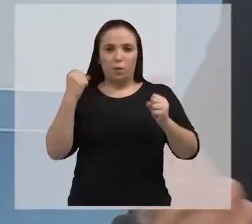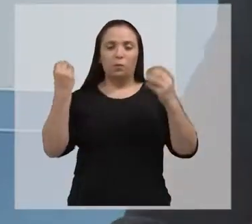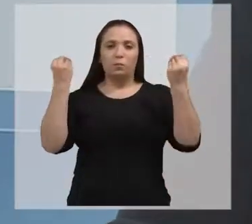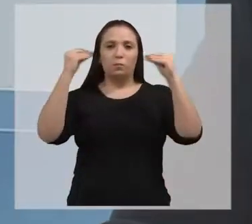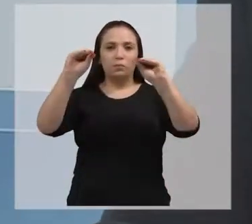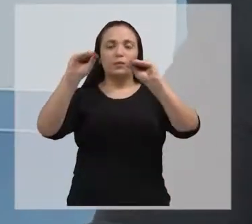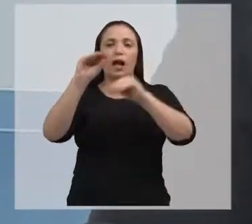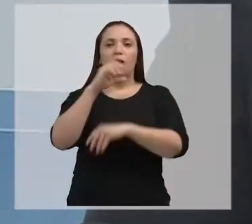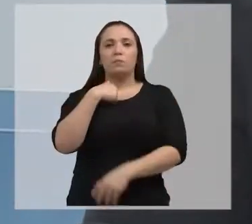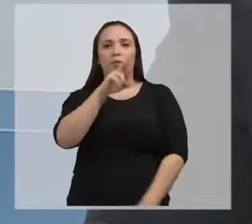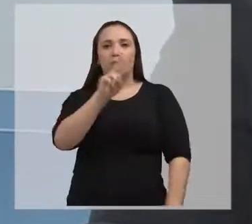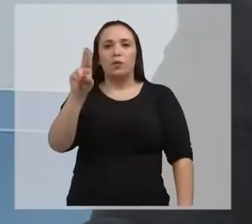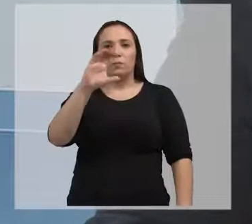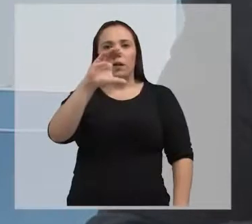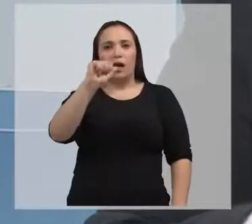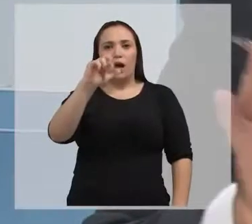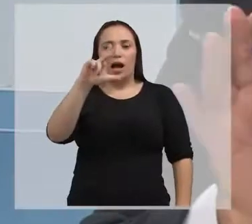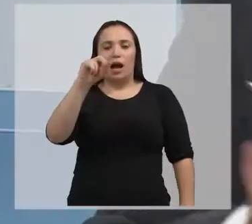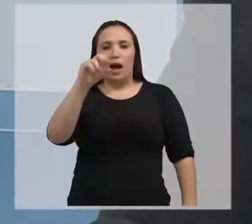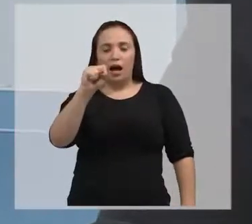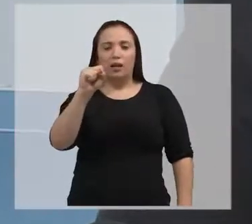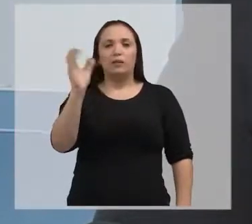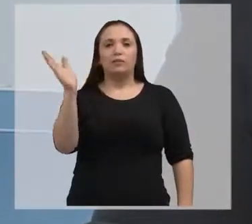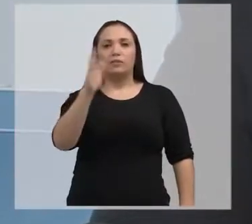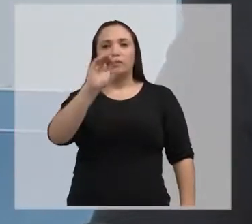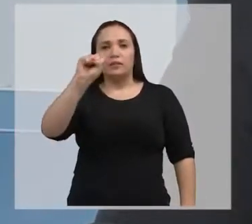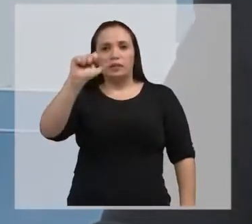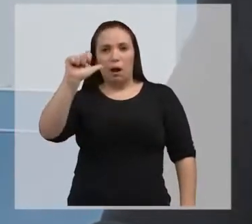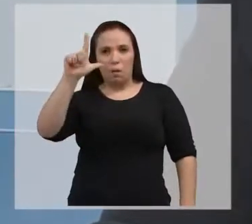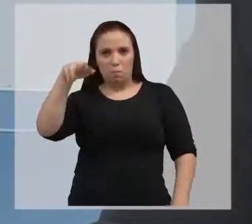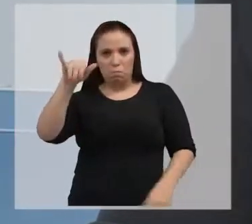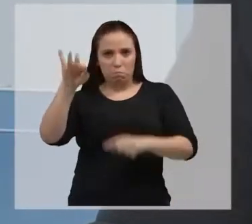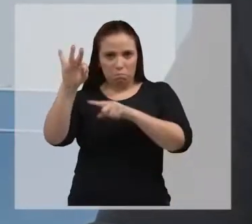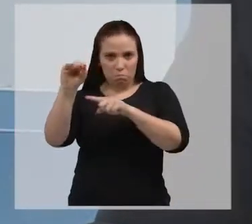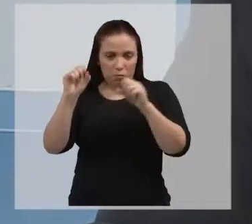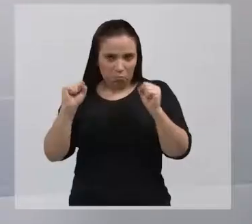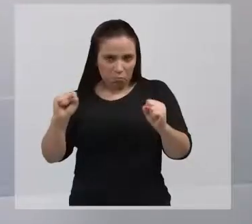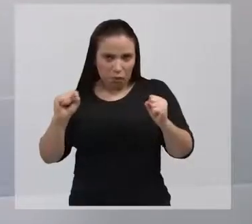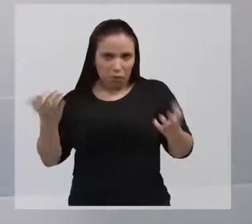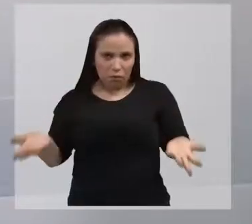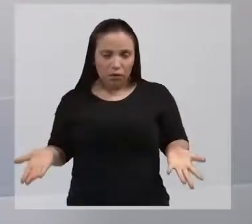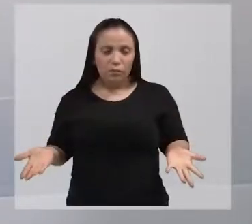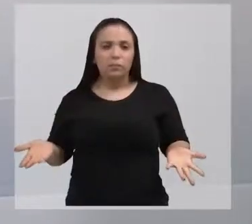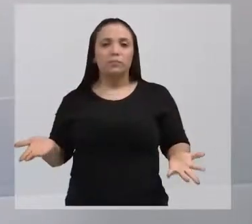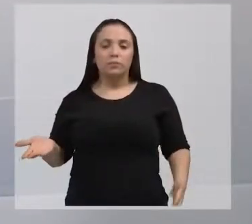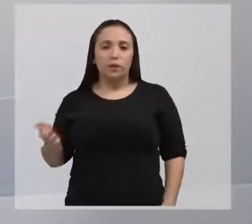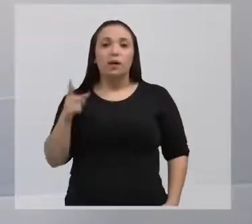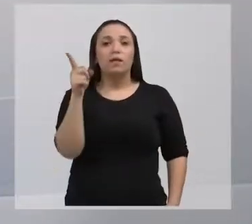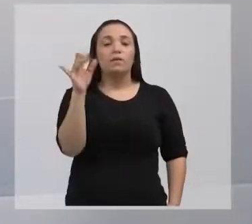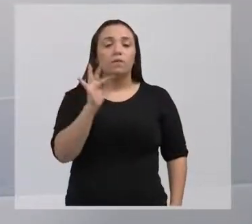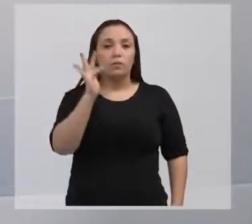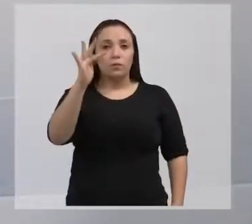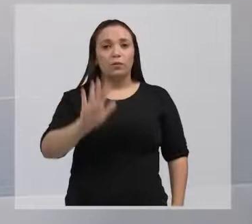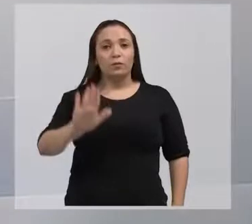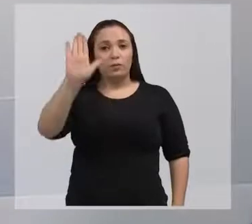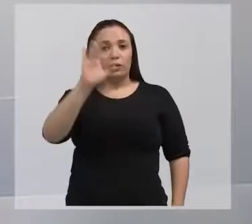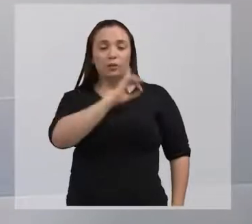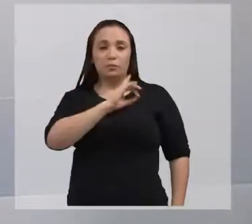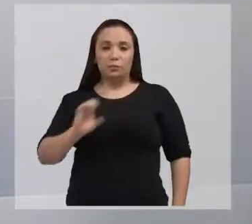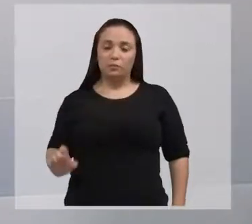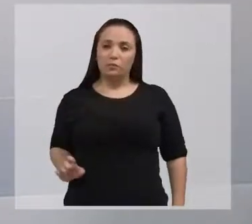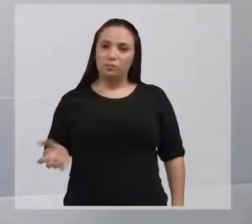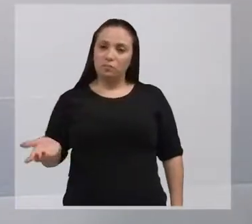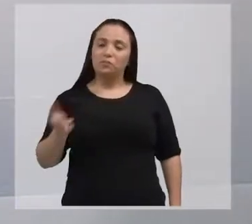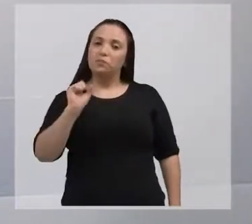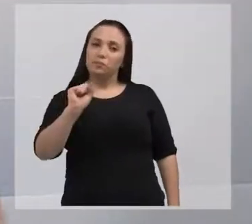Cássio Frederico Salmito Filho, né? Ou Salmito Filho não, Salmito Gomes, né? Gente boa. Ou então lá na Assembleia você mudar o